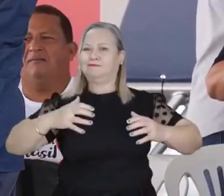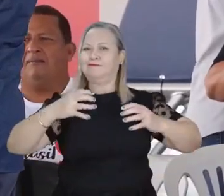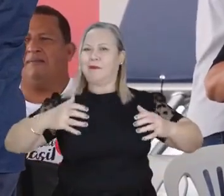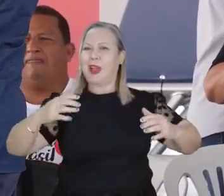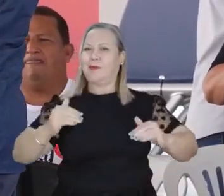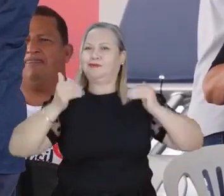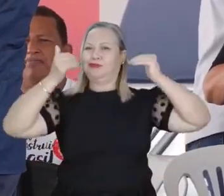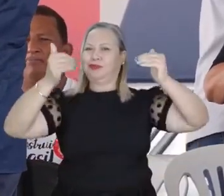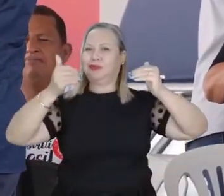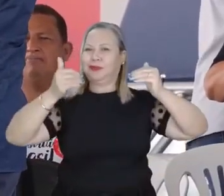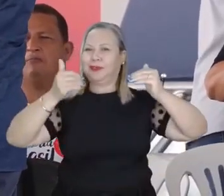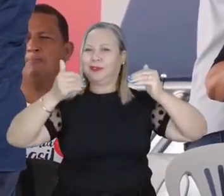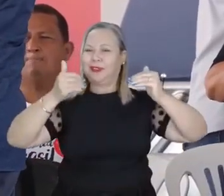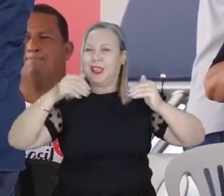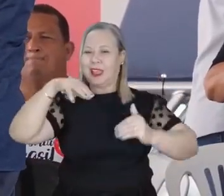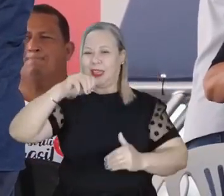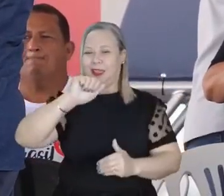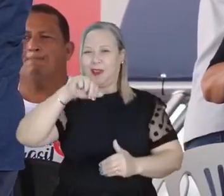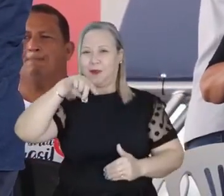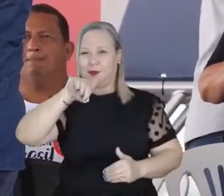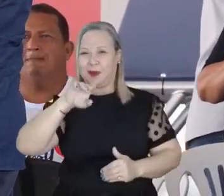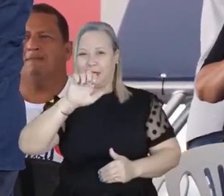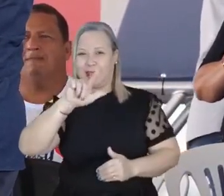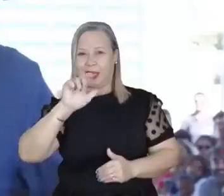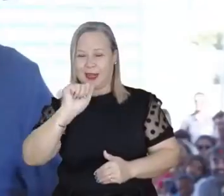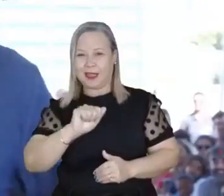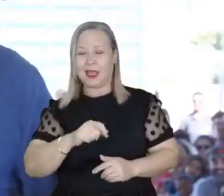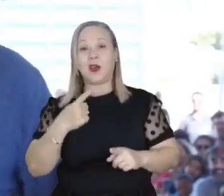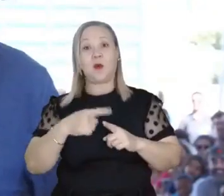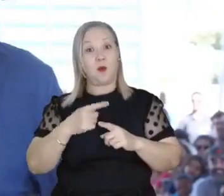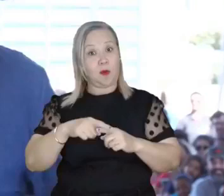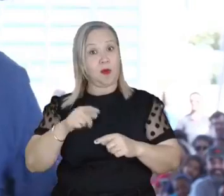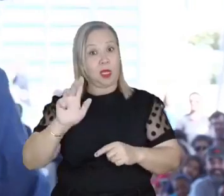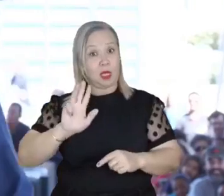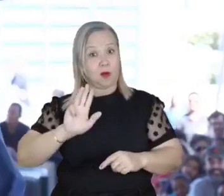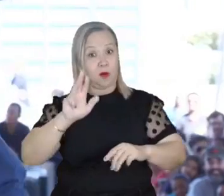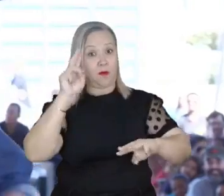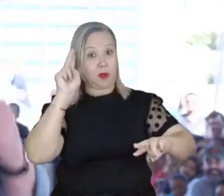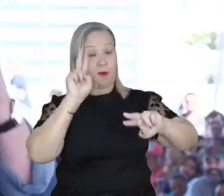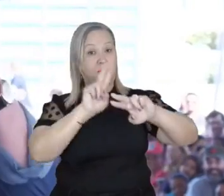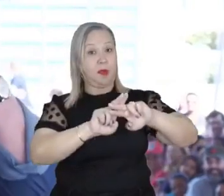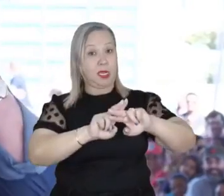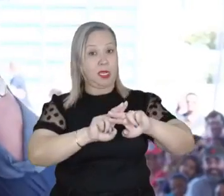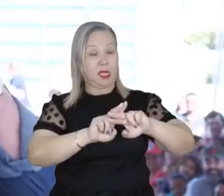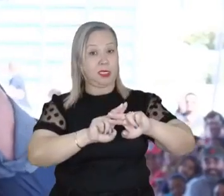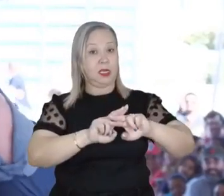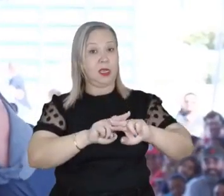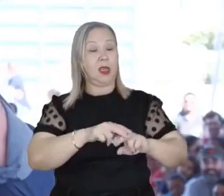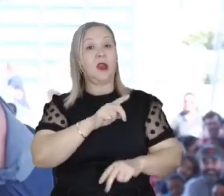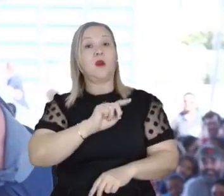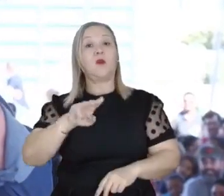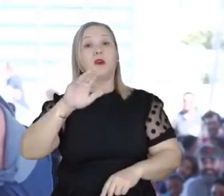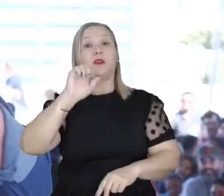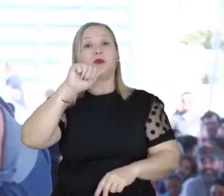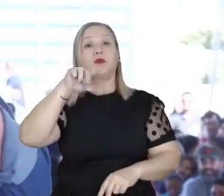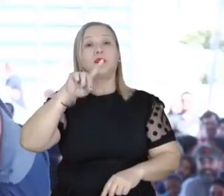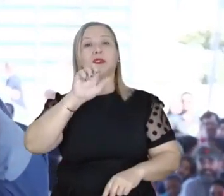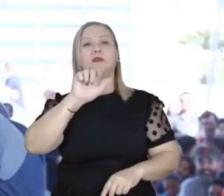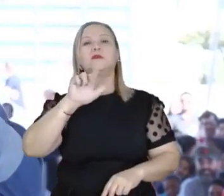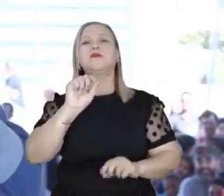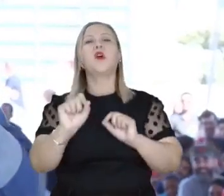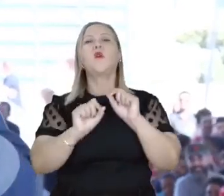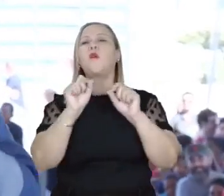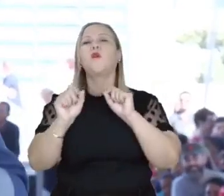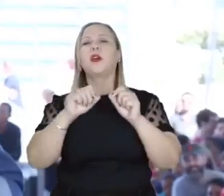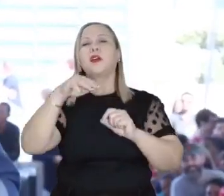Porque o Lula foi preso injustamente, como o Mandela. Mas o que que o Mandela fez pela África do Sul?